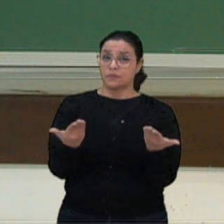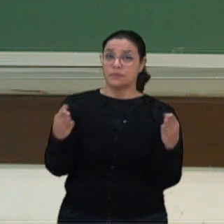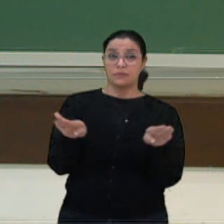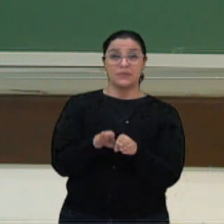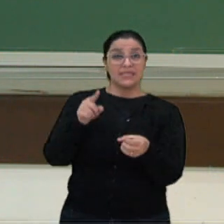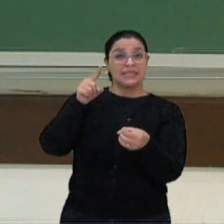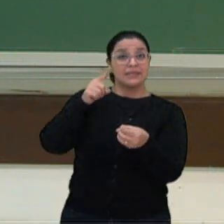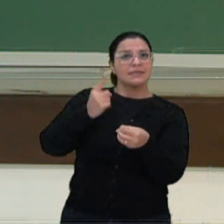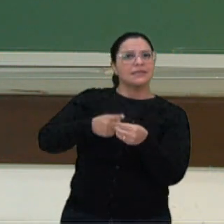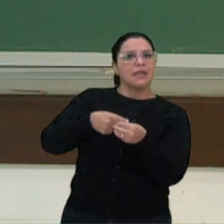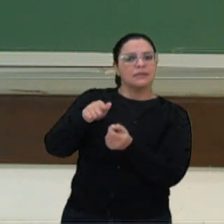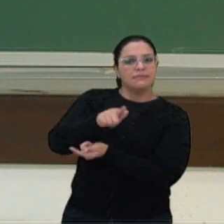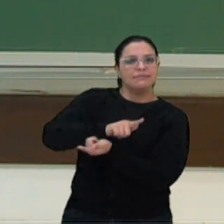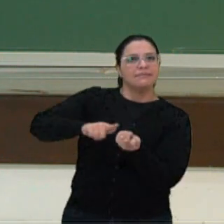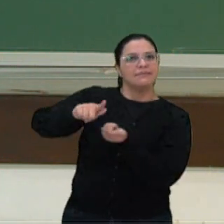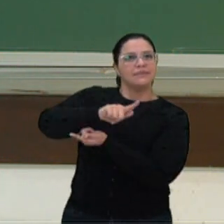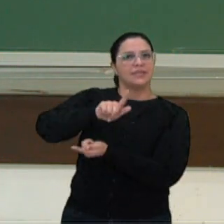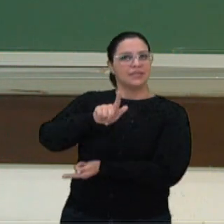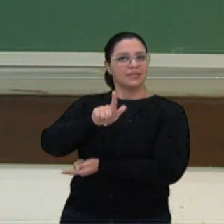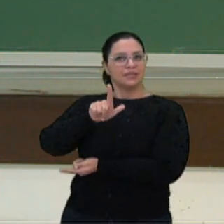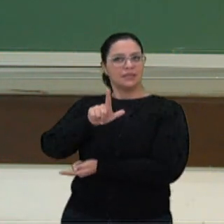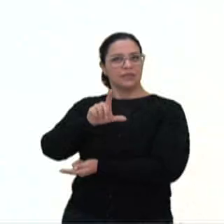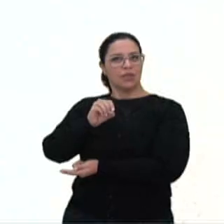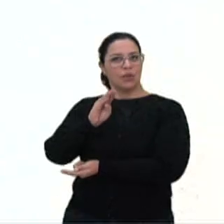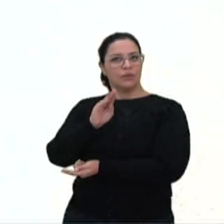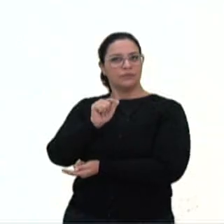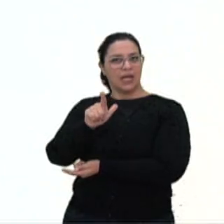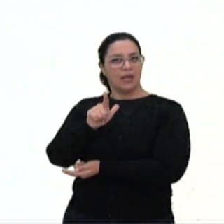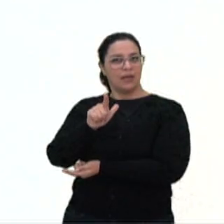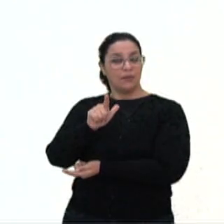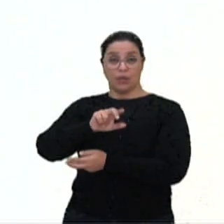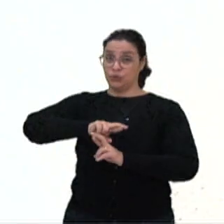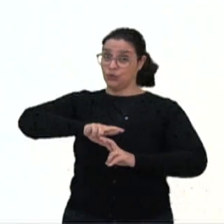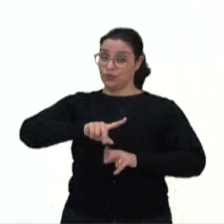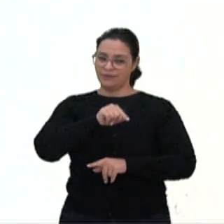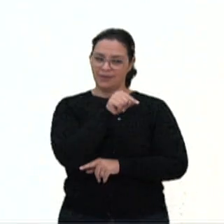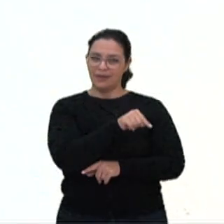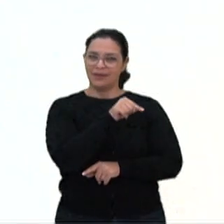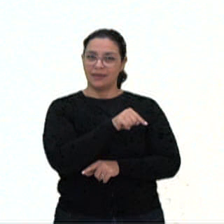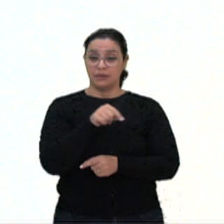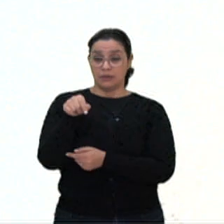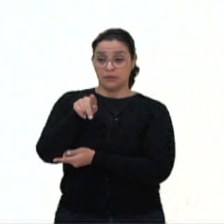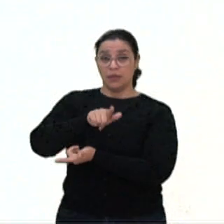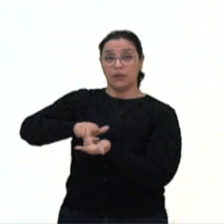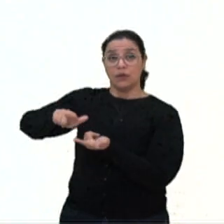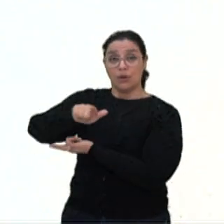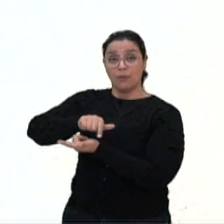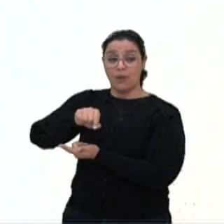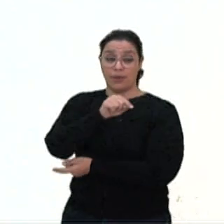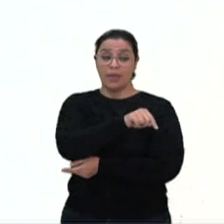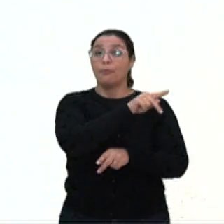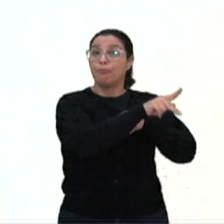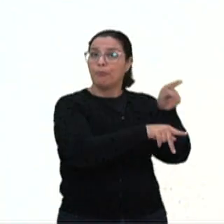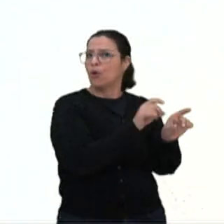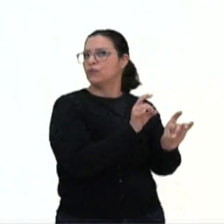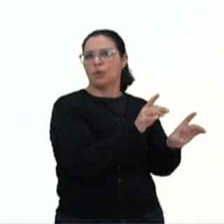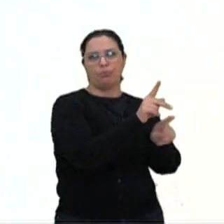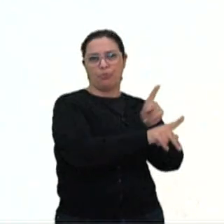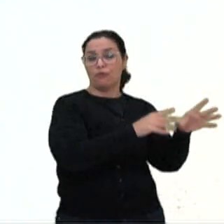Cidade global, então, diferentemente de megacidade, que está relacionada com população apenas, com a